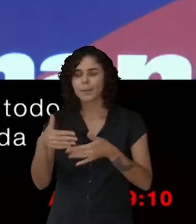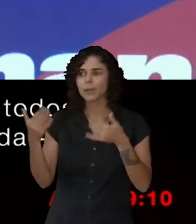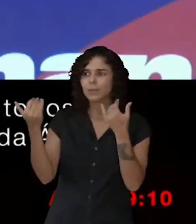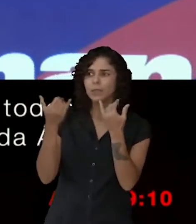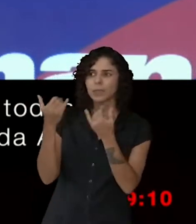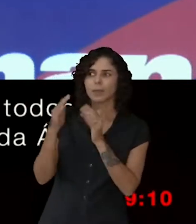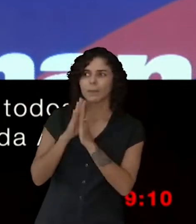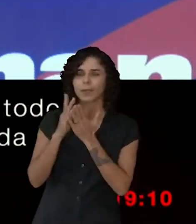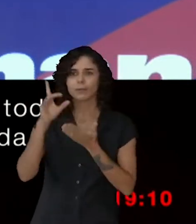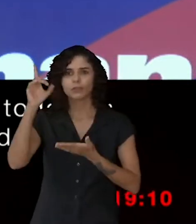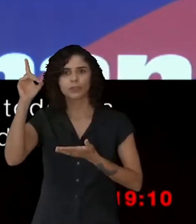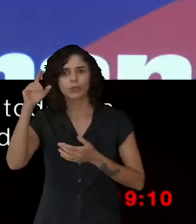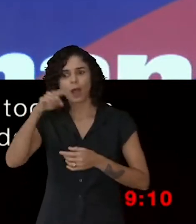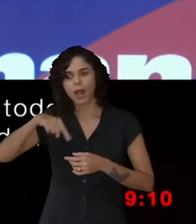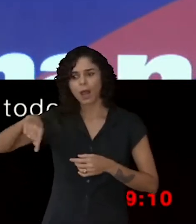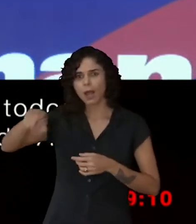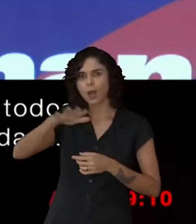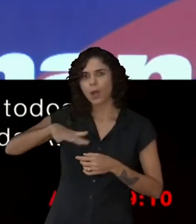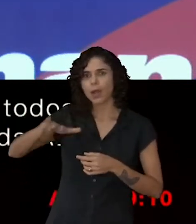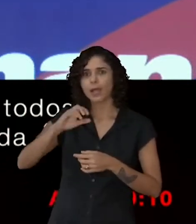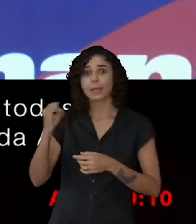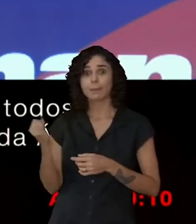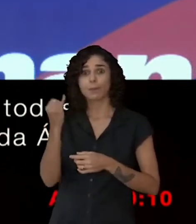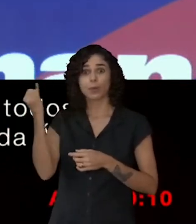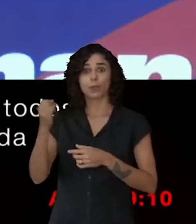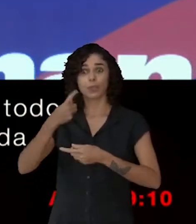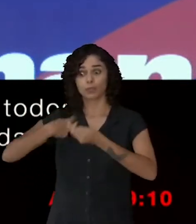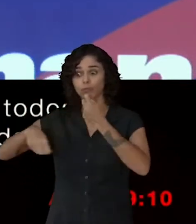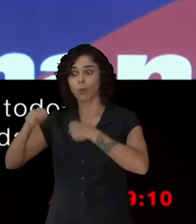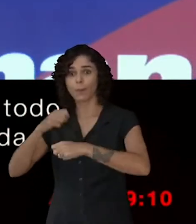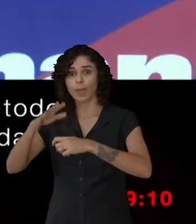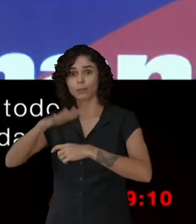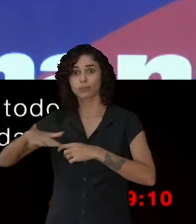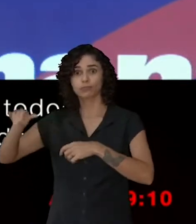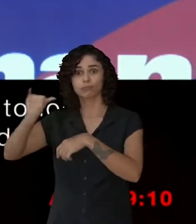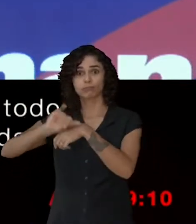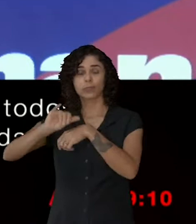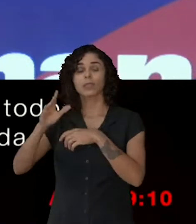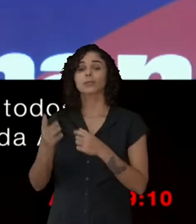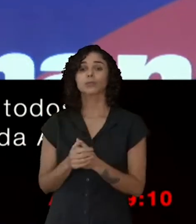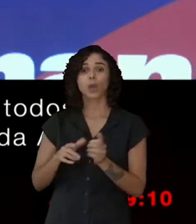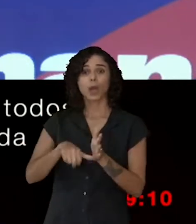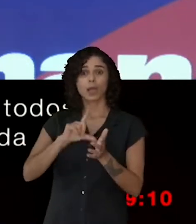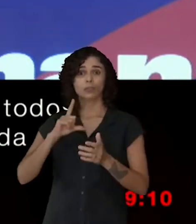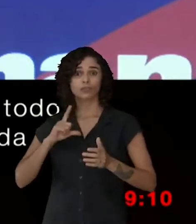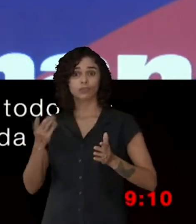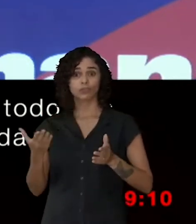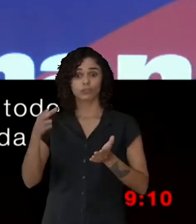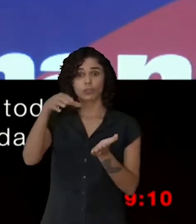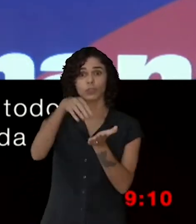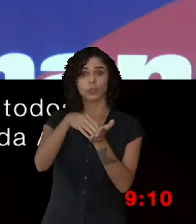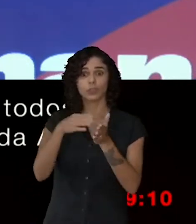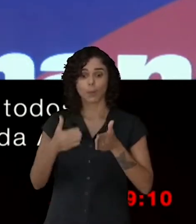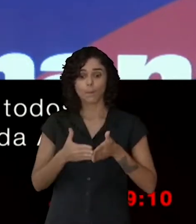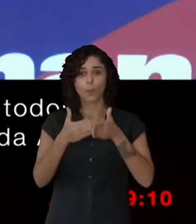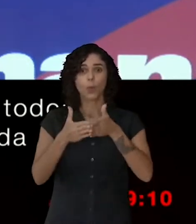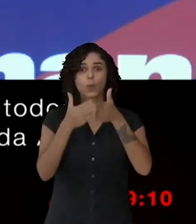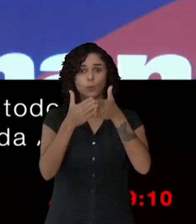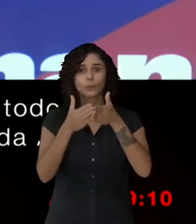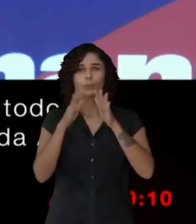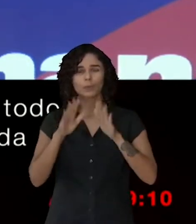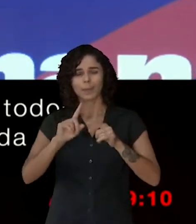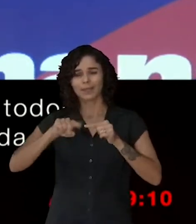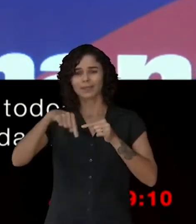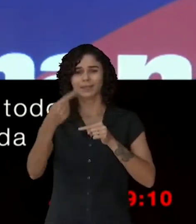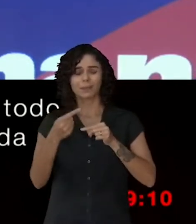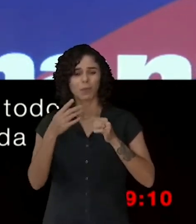centro comercial, ali tinha um porto que mais tarde deixou de ser, porque um rio importante ali foi fazendo